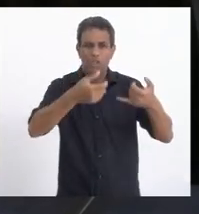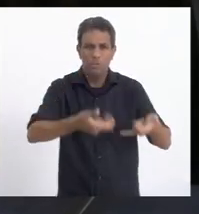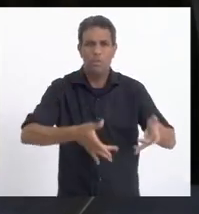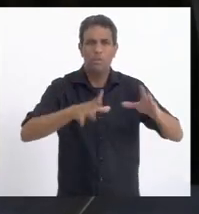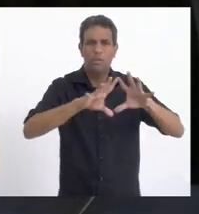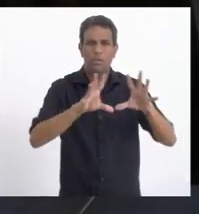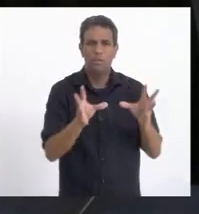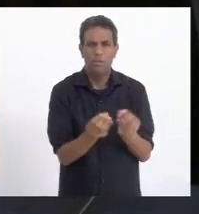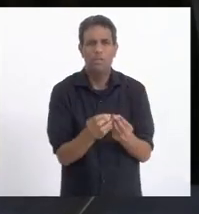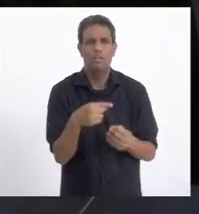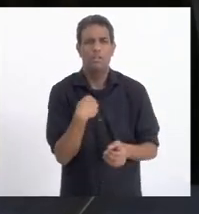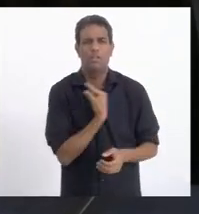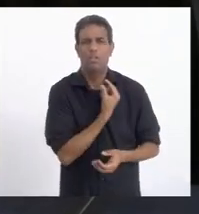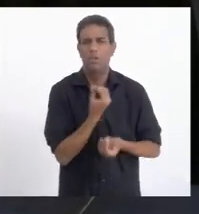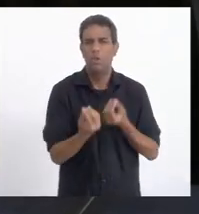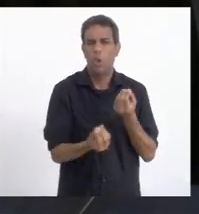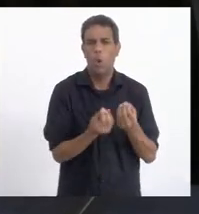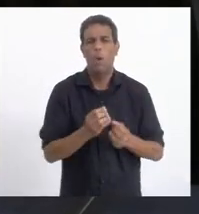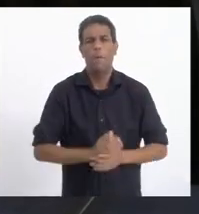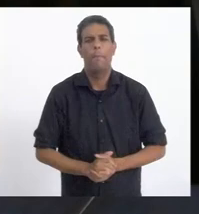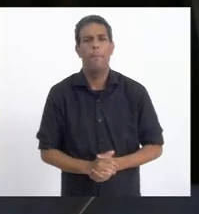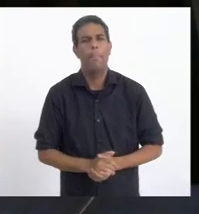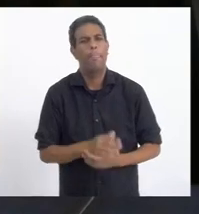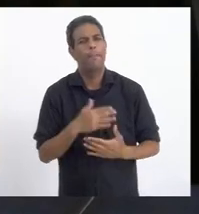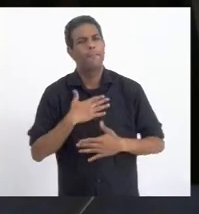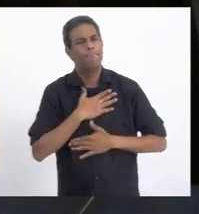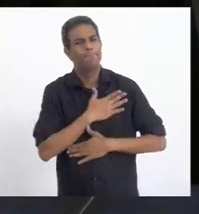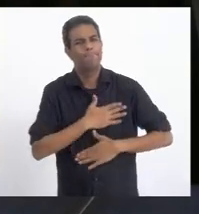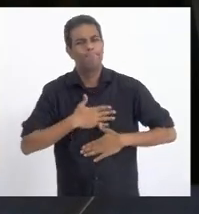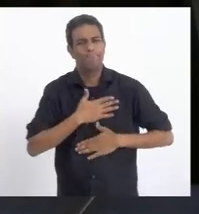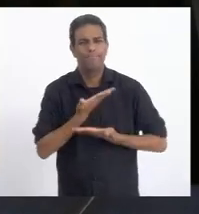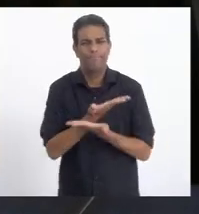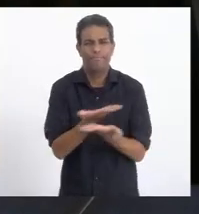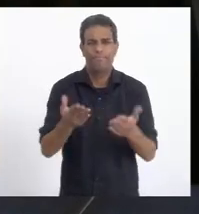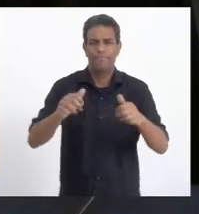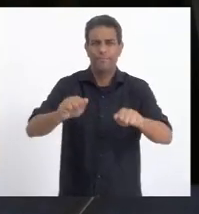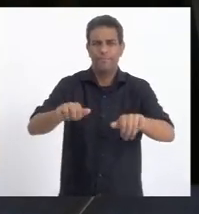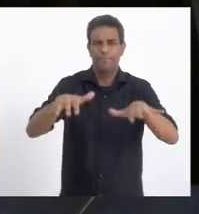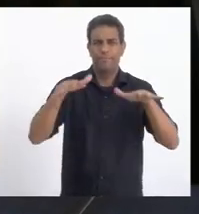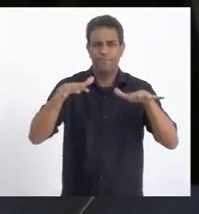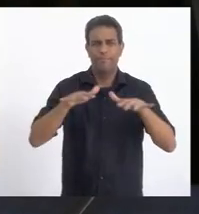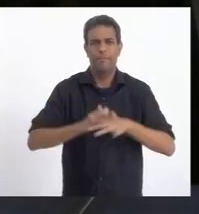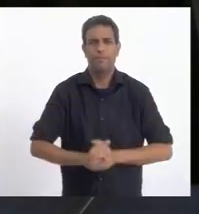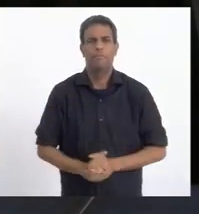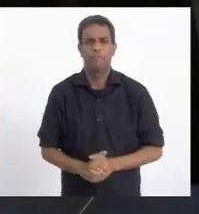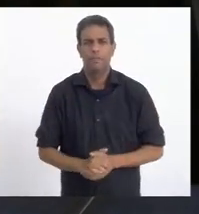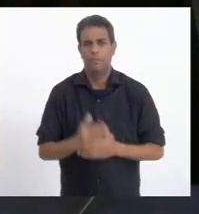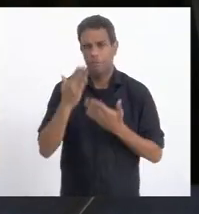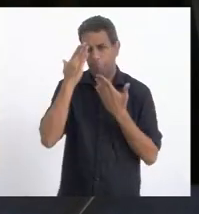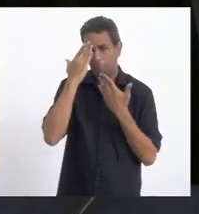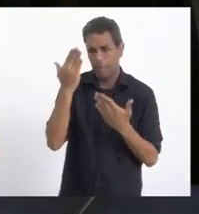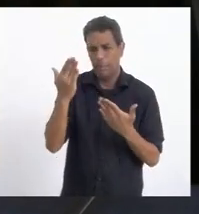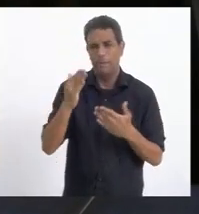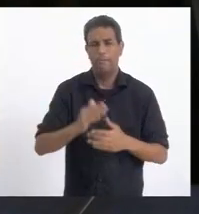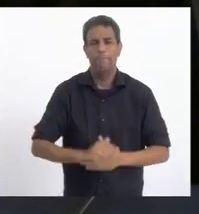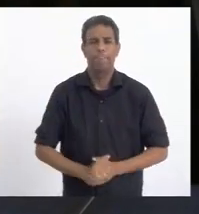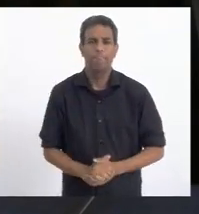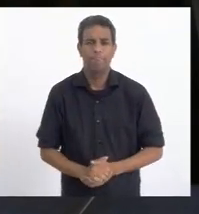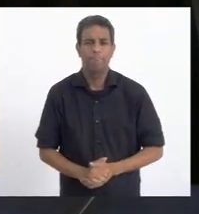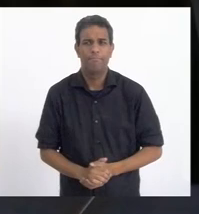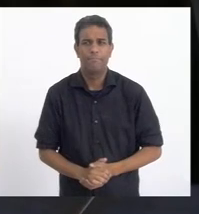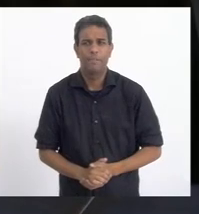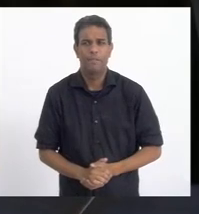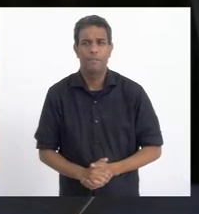aula né para para todos nós então uma satisfação recebeu aqui no Canadá saudável Dr Sérgio e